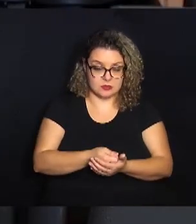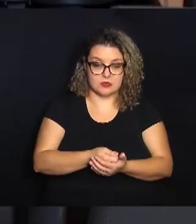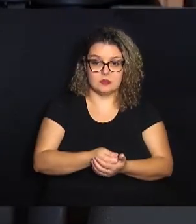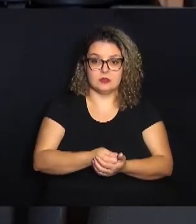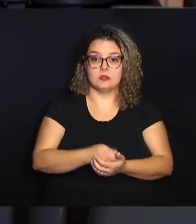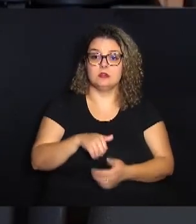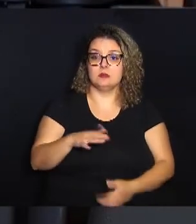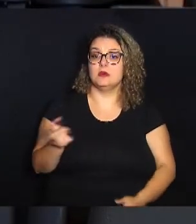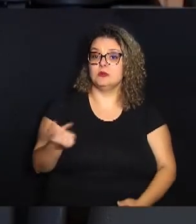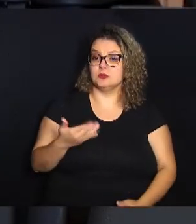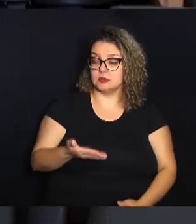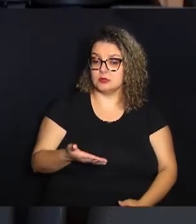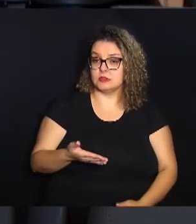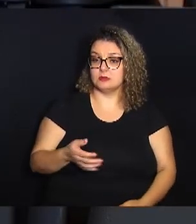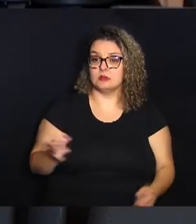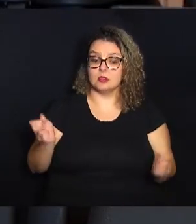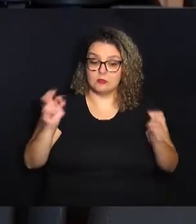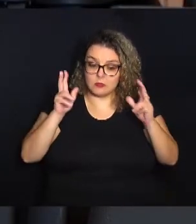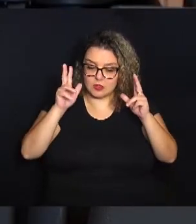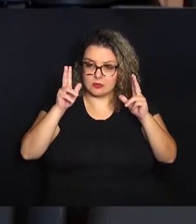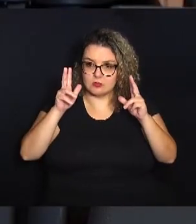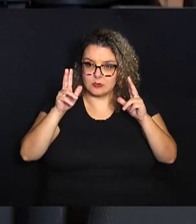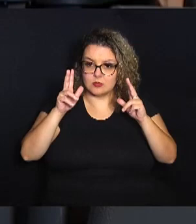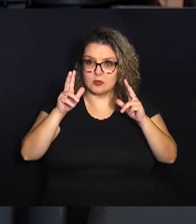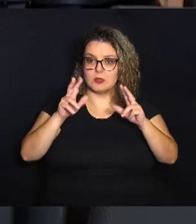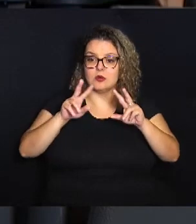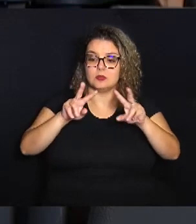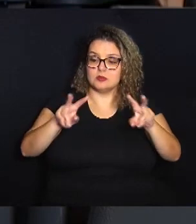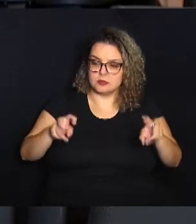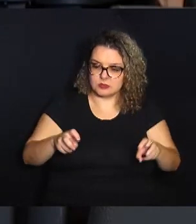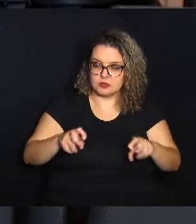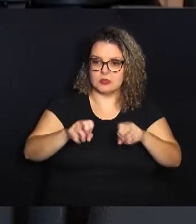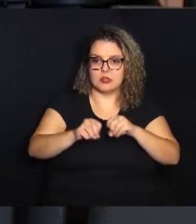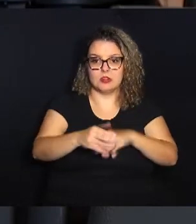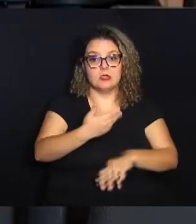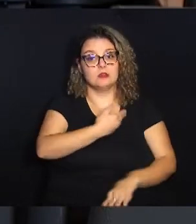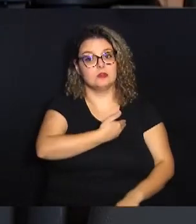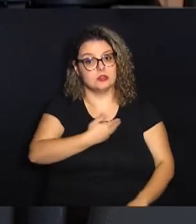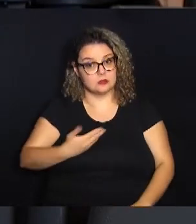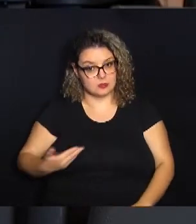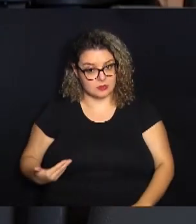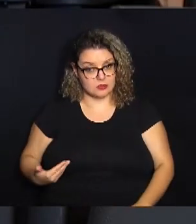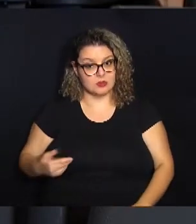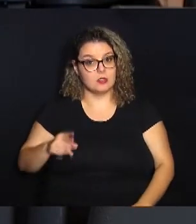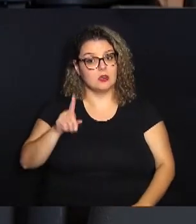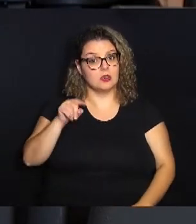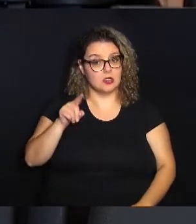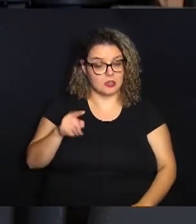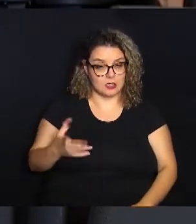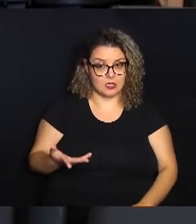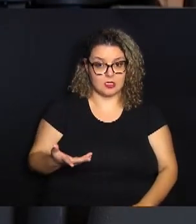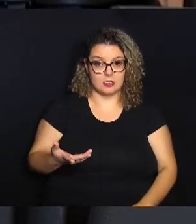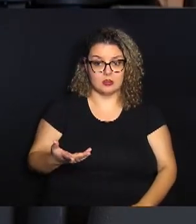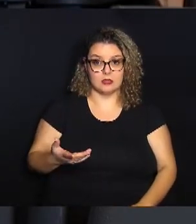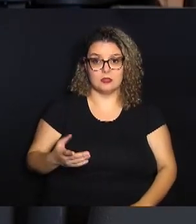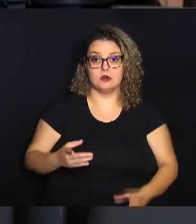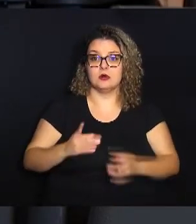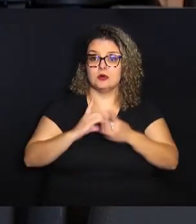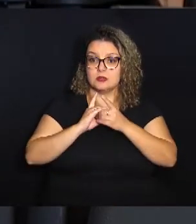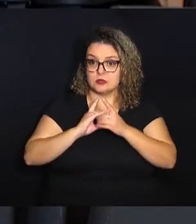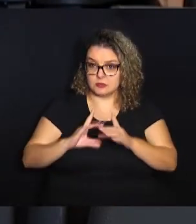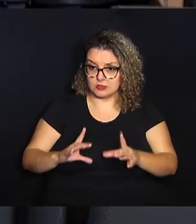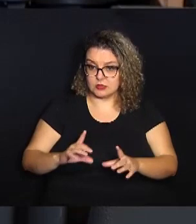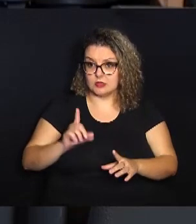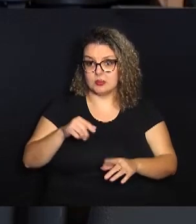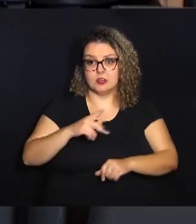a atenção para dizer que a questão da educação pública é uma questão de democracia, uma